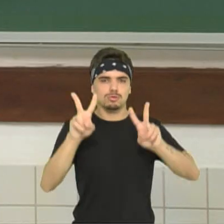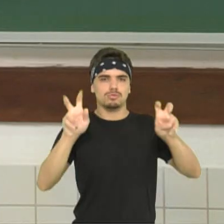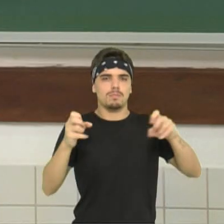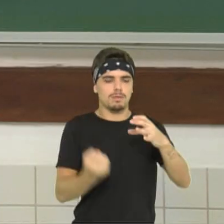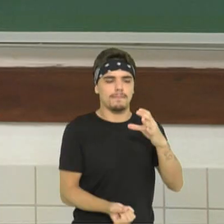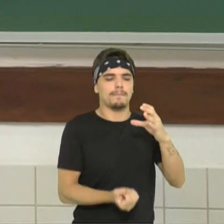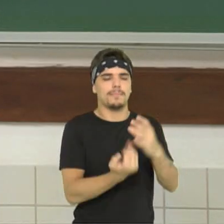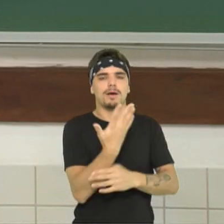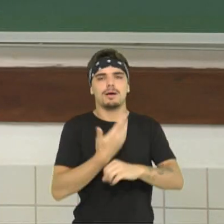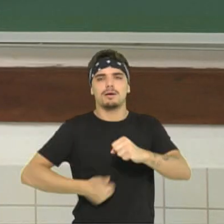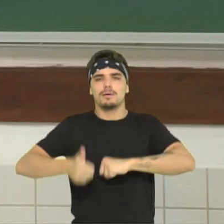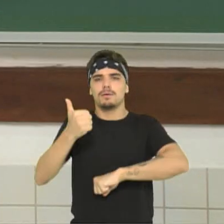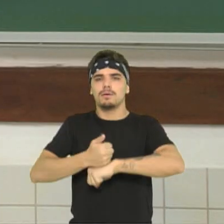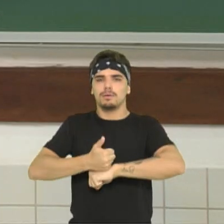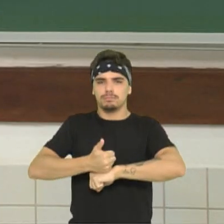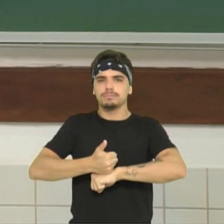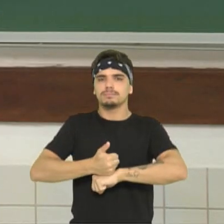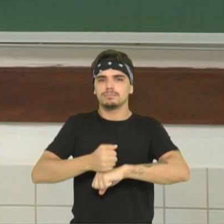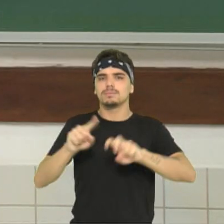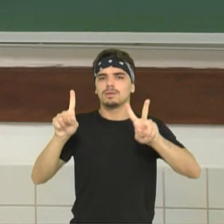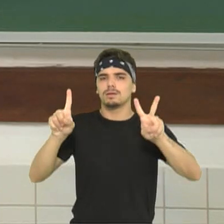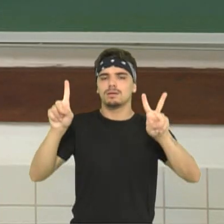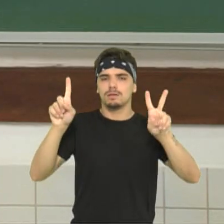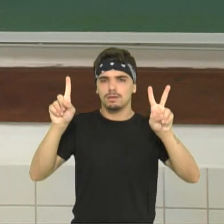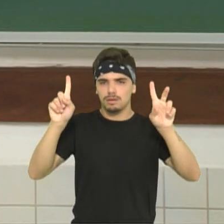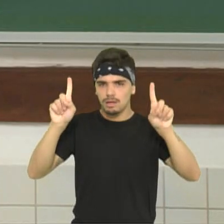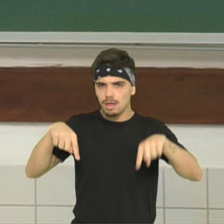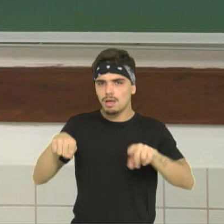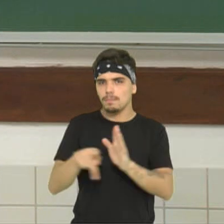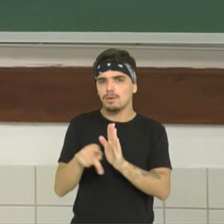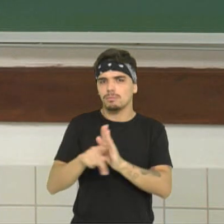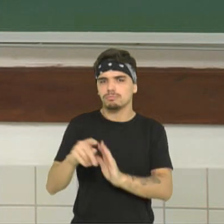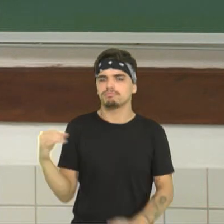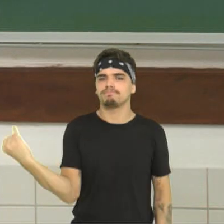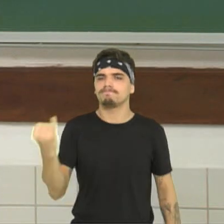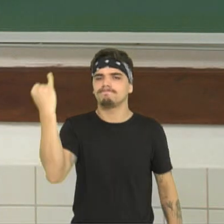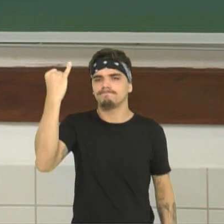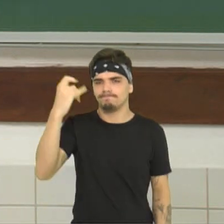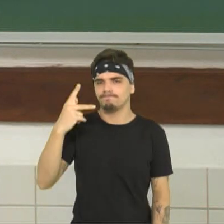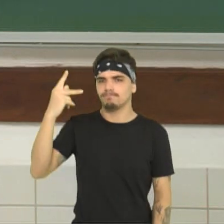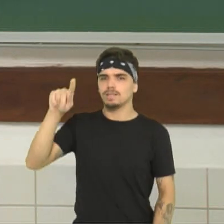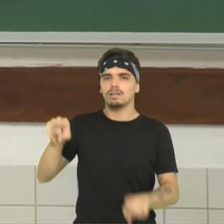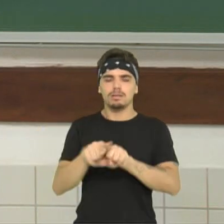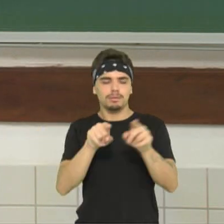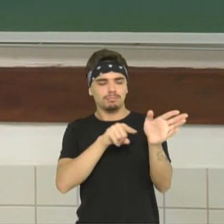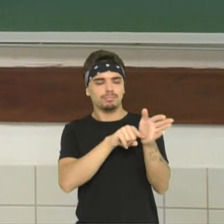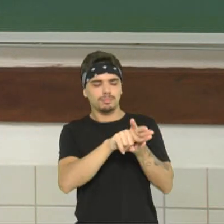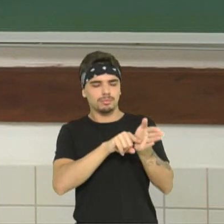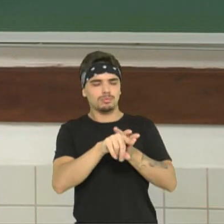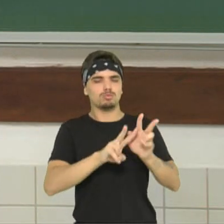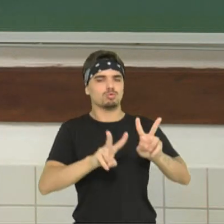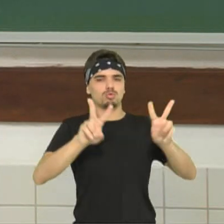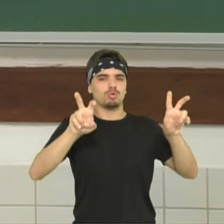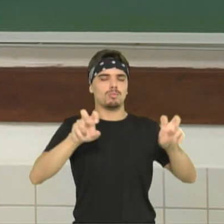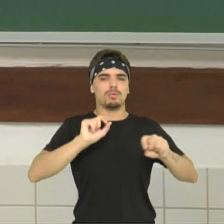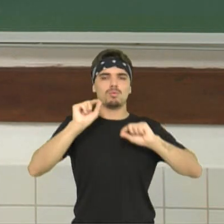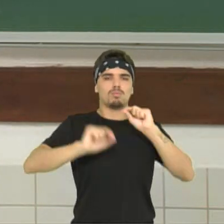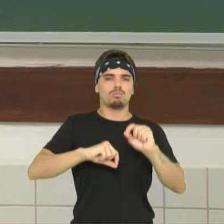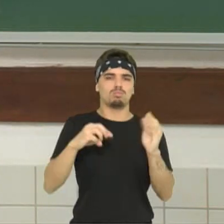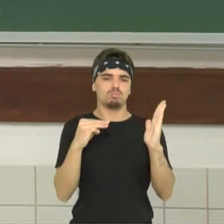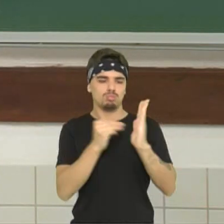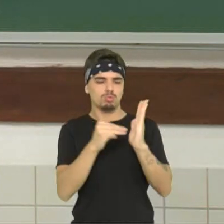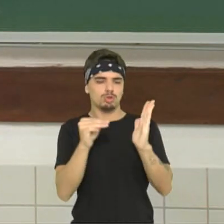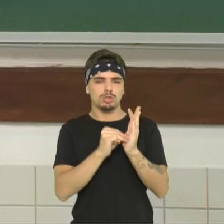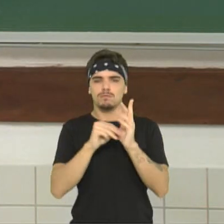do totalitarismo. Esse é um livro fundamental de Hannah Arendt, no qual ela vai investigar as causas que levam